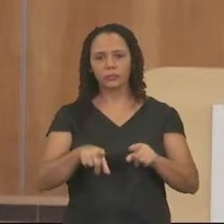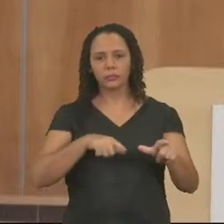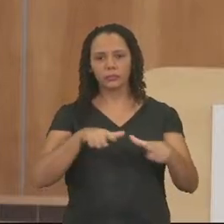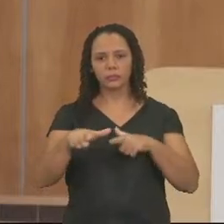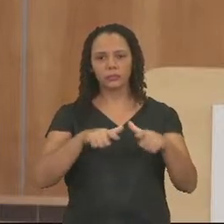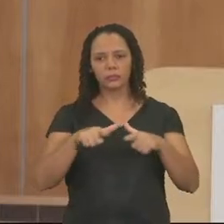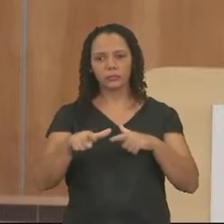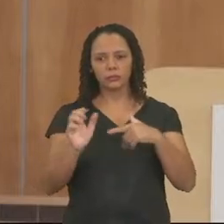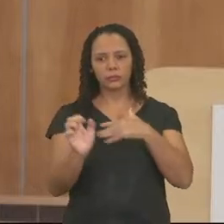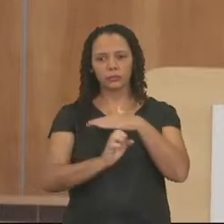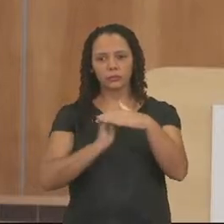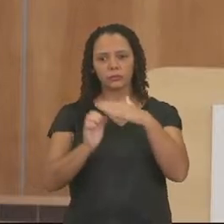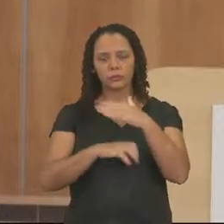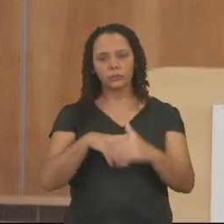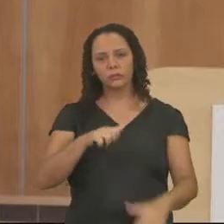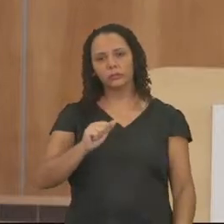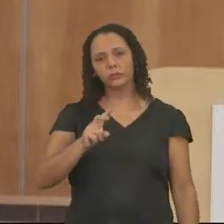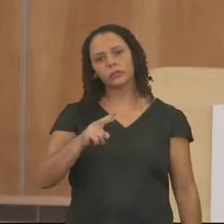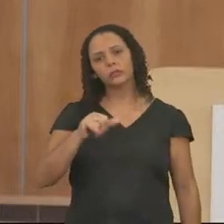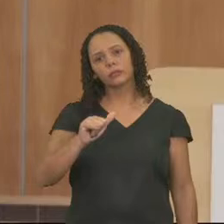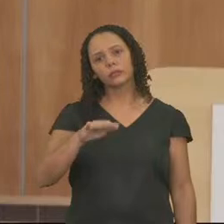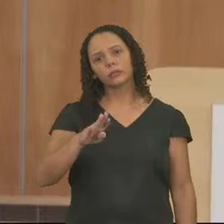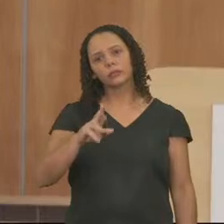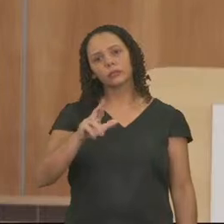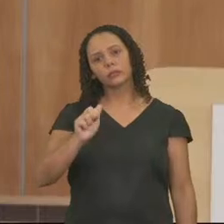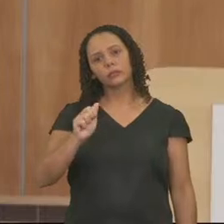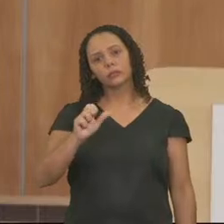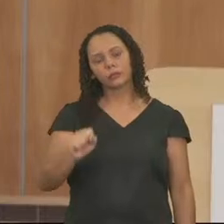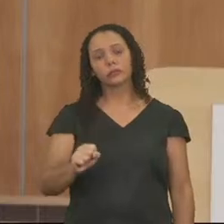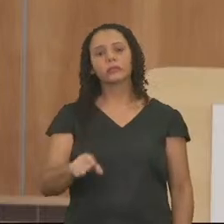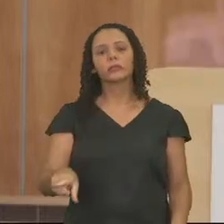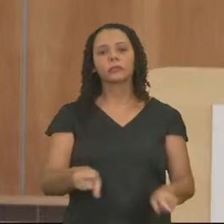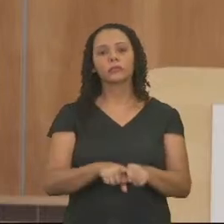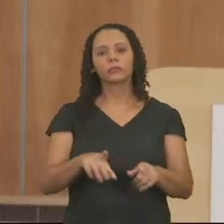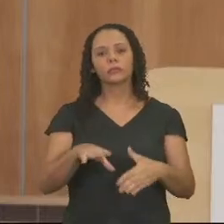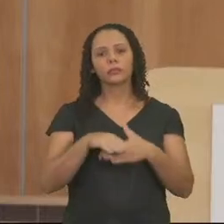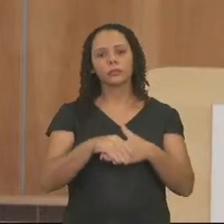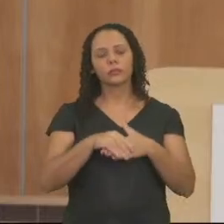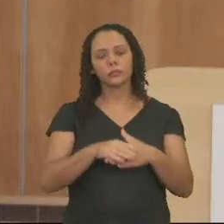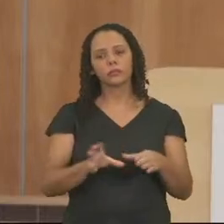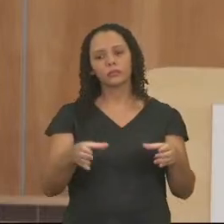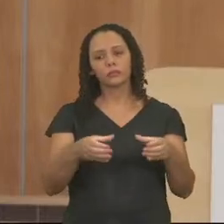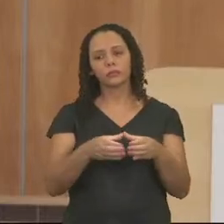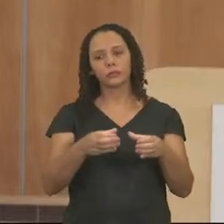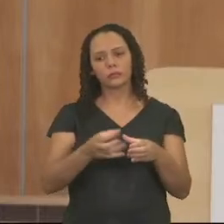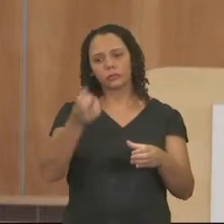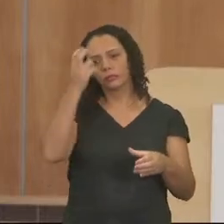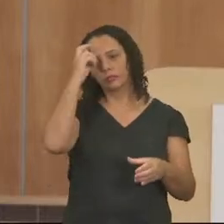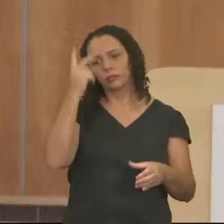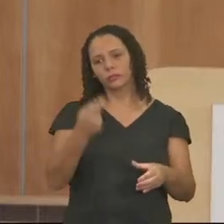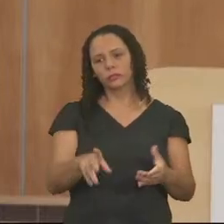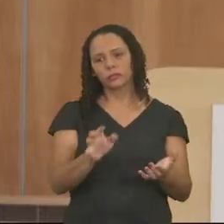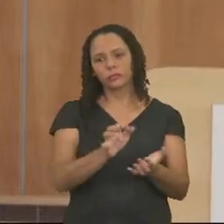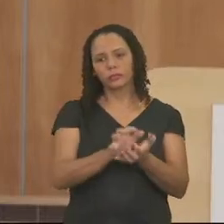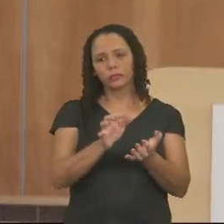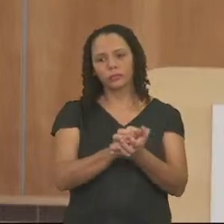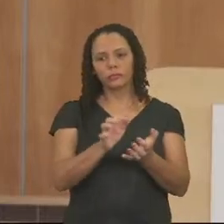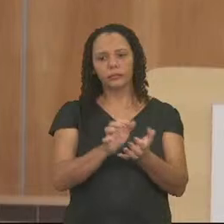Vibraz, que estavam aqui até agora há pouco, e quero cumprimentar principalmente o povo da cultura de Jacareí, que